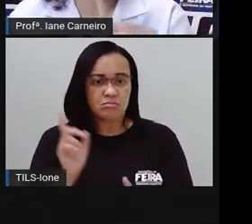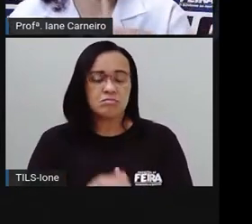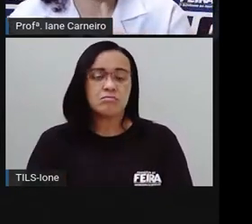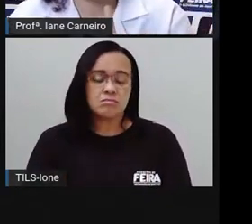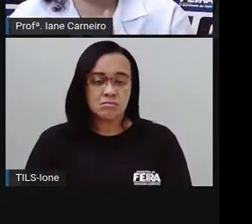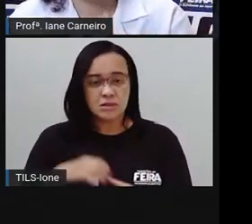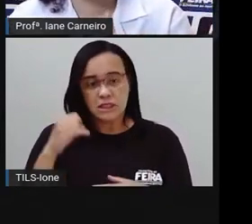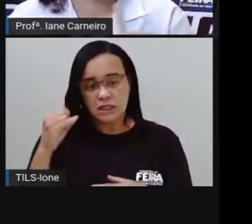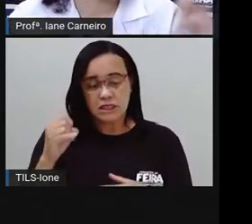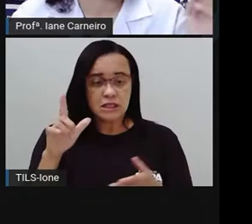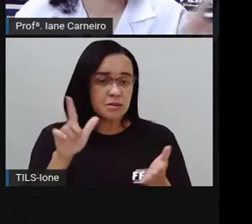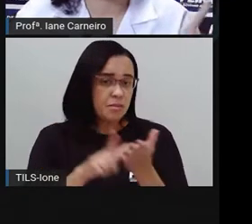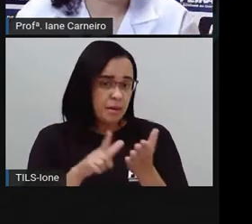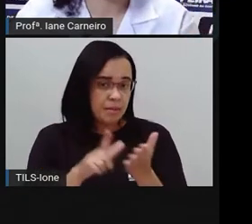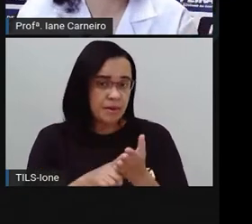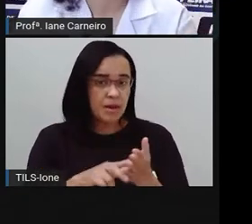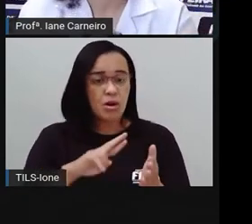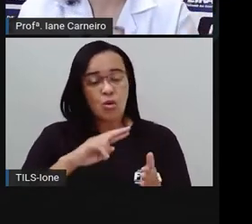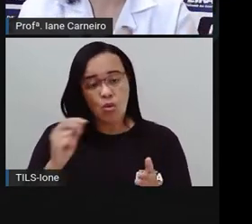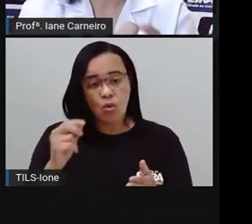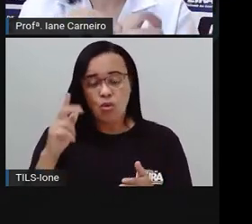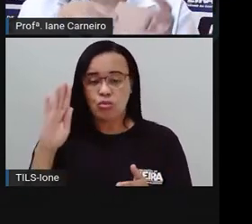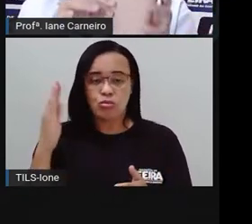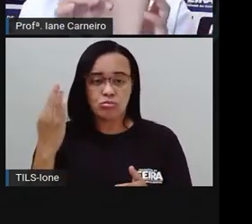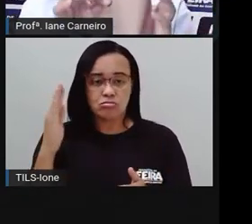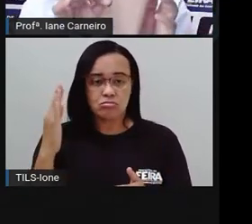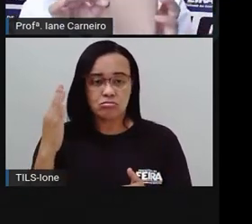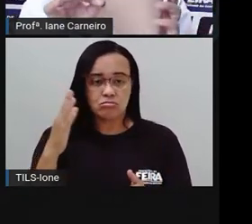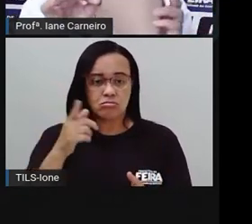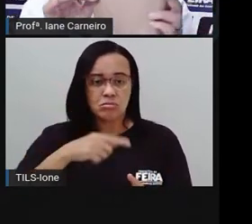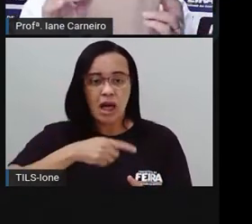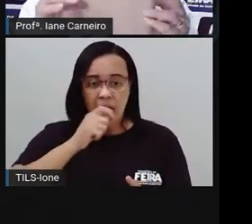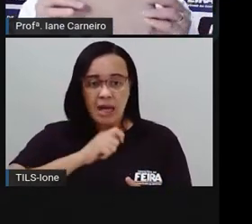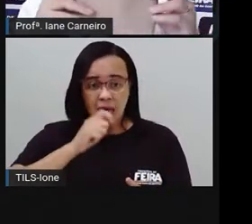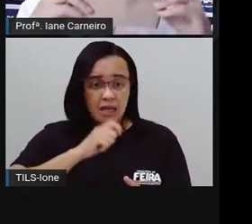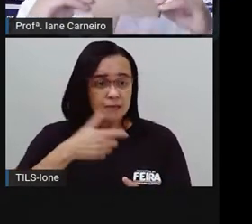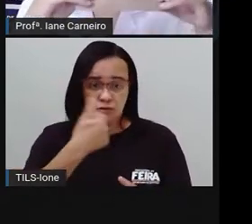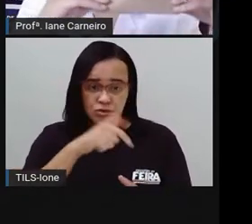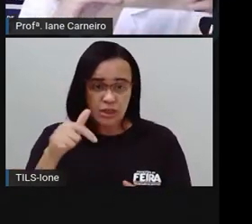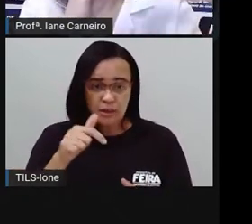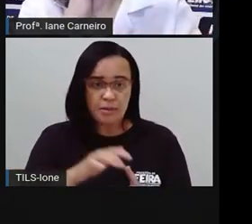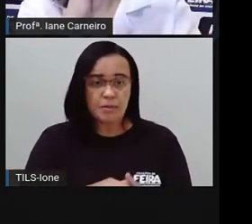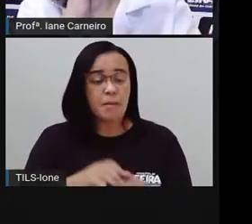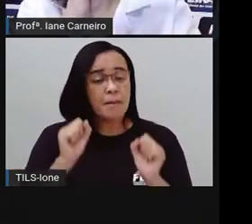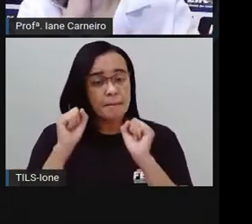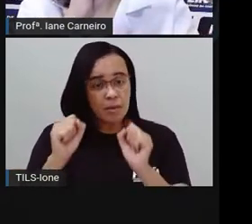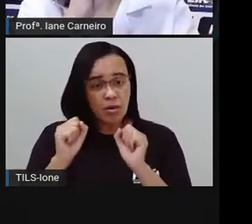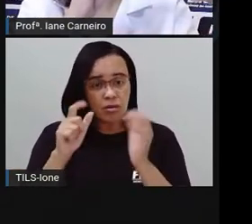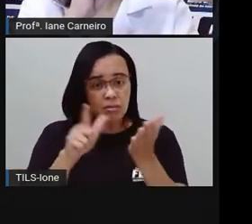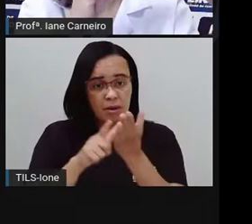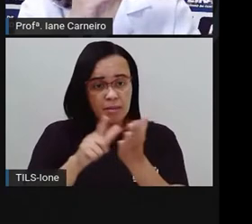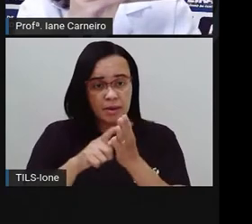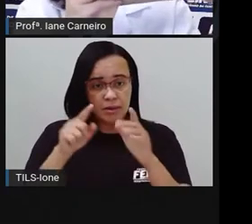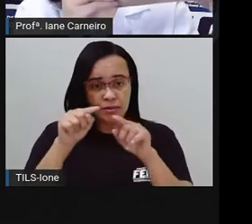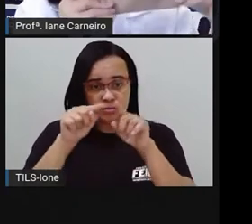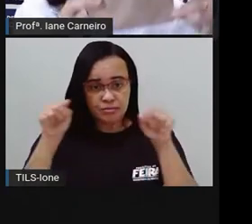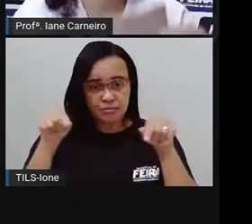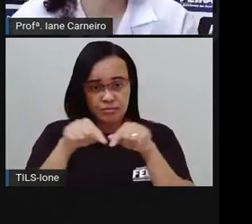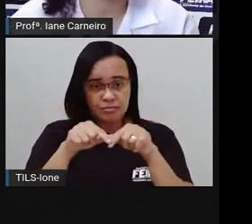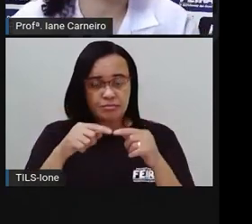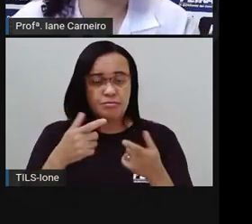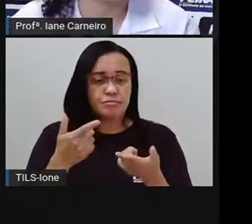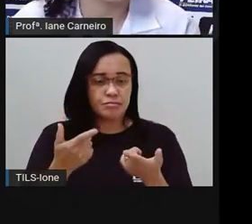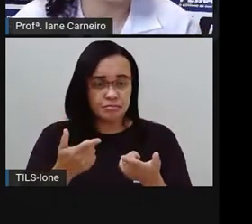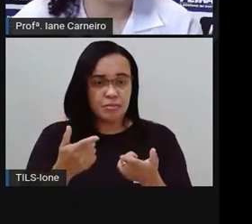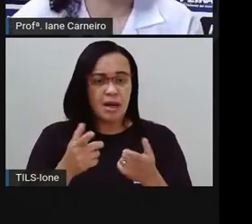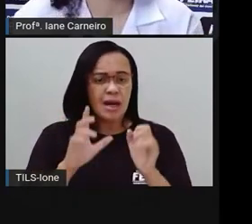você não tiver o papel, o palito, né? Você vai precisar de um pedaço de papel desse tamanho, assim, mais ou menos, ó, do tamanho de